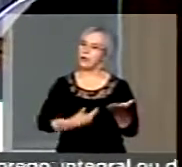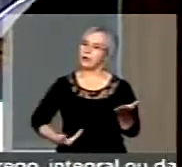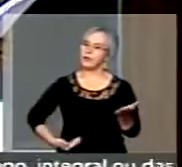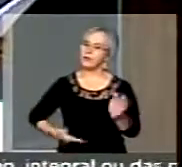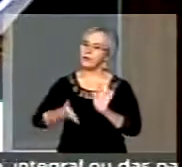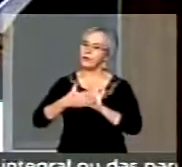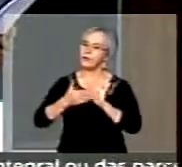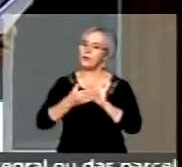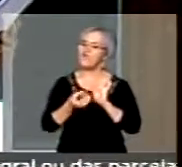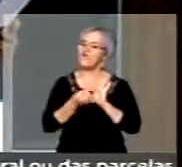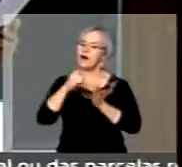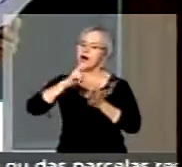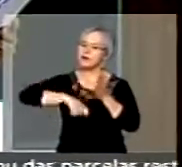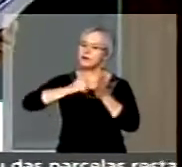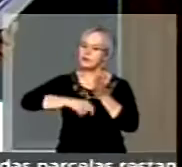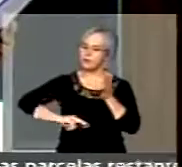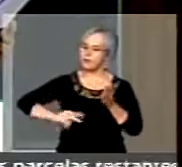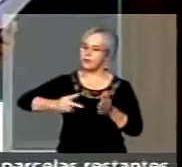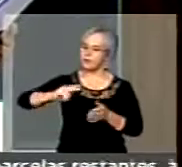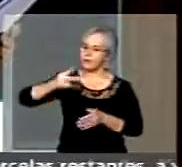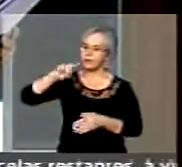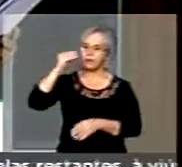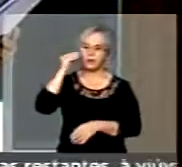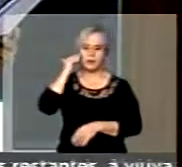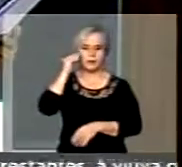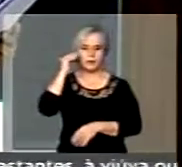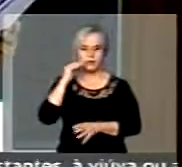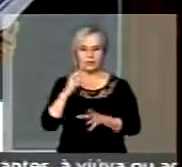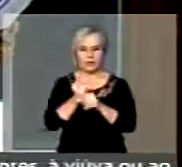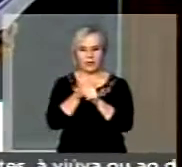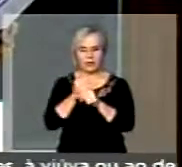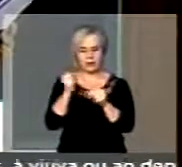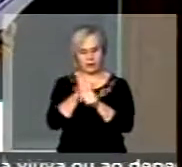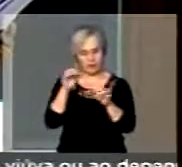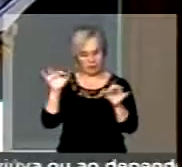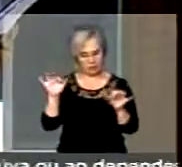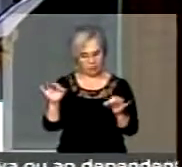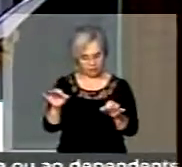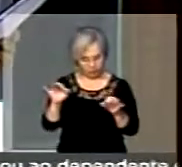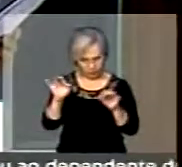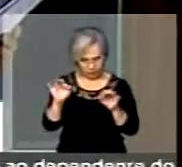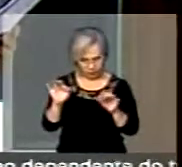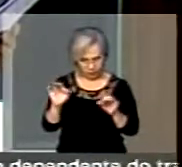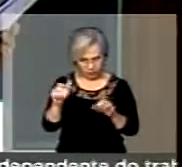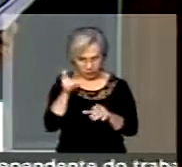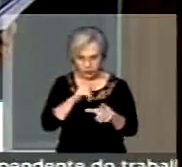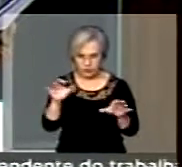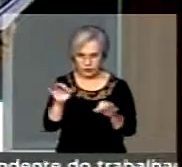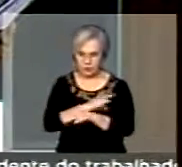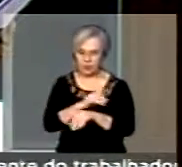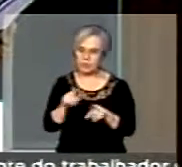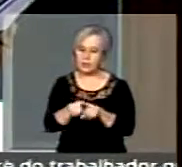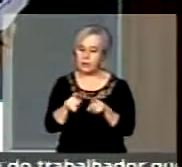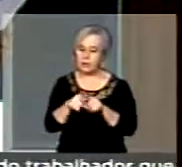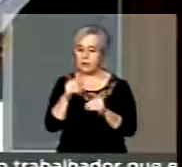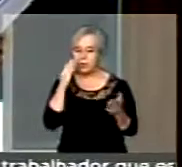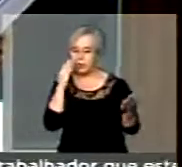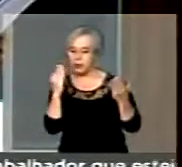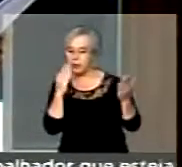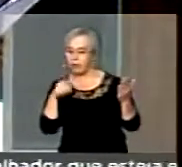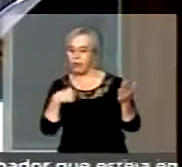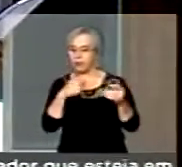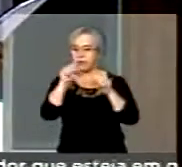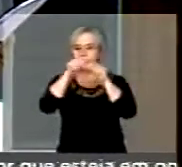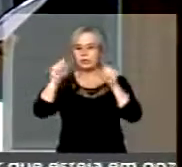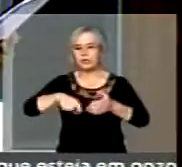aumento de vários impostos para tentar fechar as suas contas, agravando ainda mais o caráter extorsivo do nosso